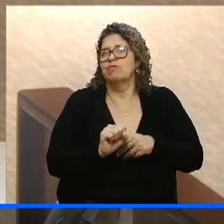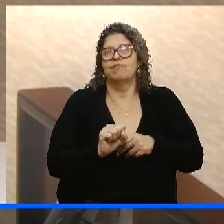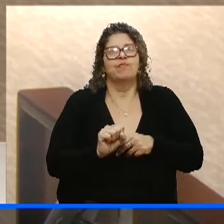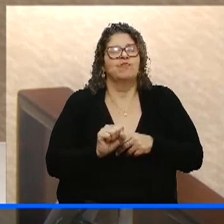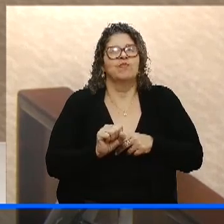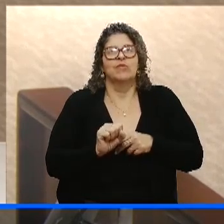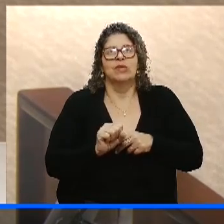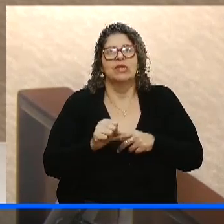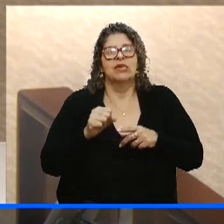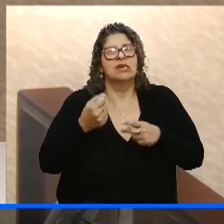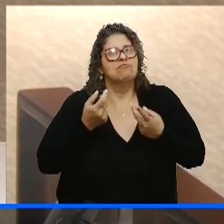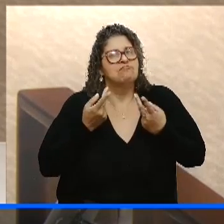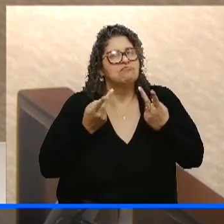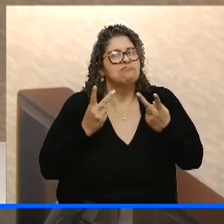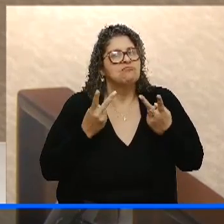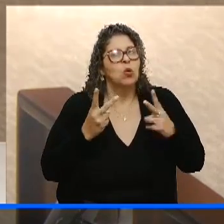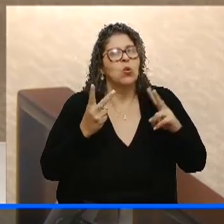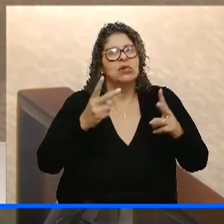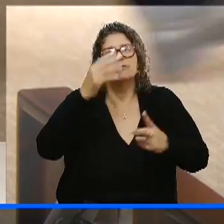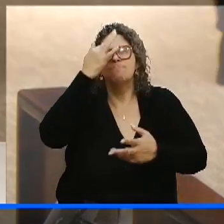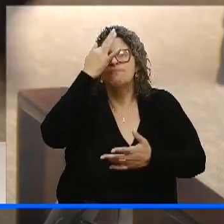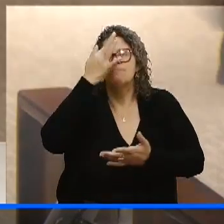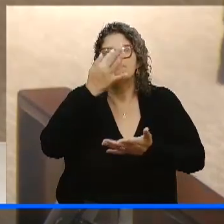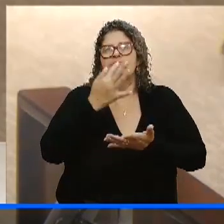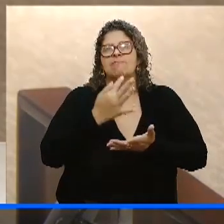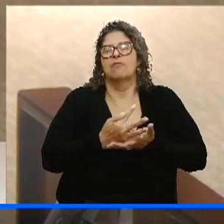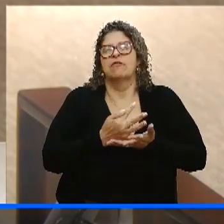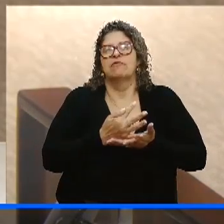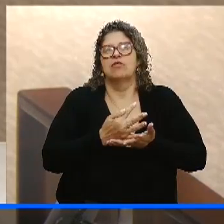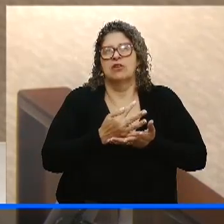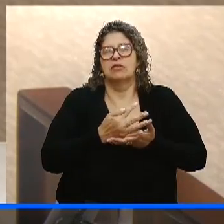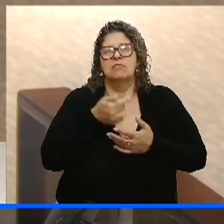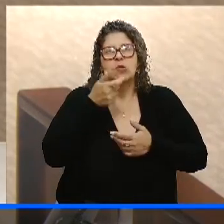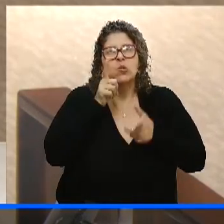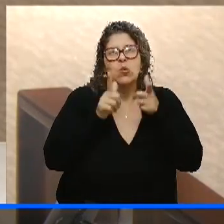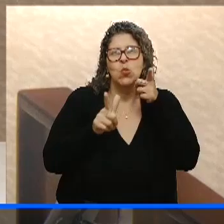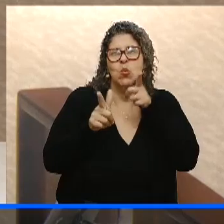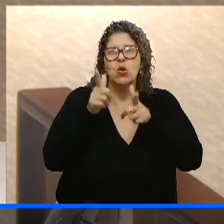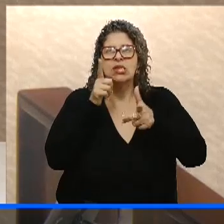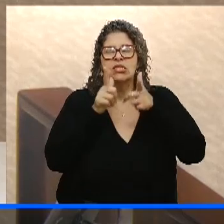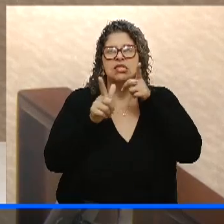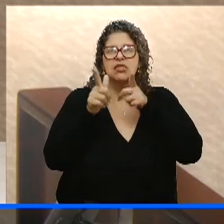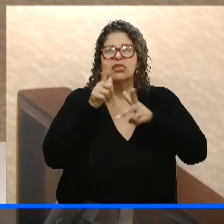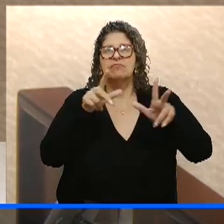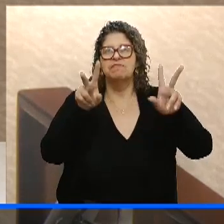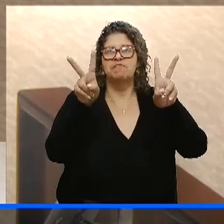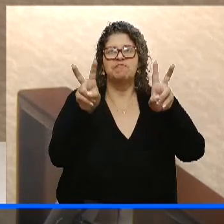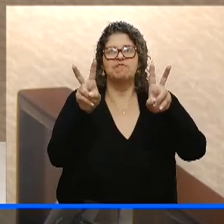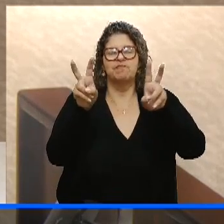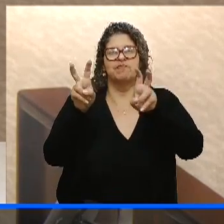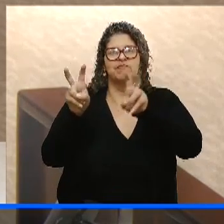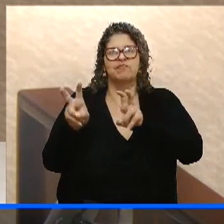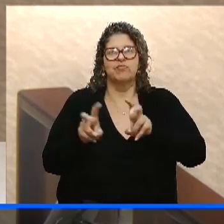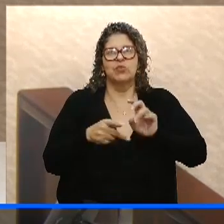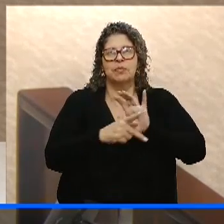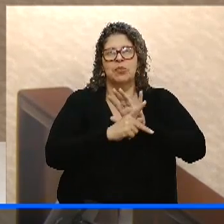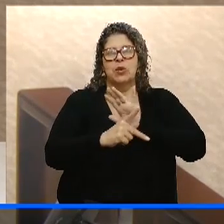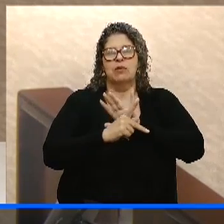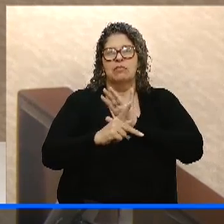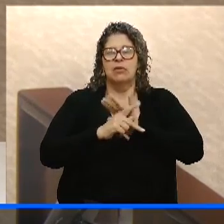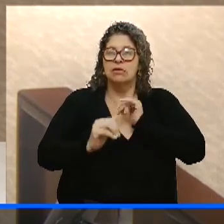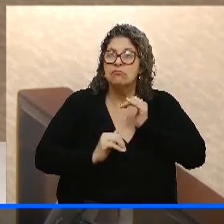conquistando a confiança para poder buscar as suas pautas estamos